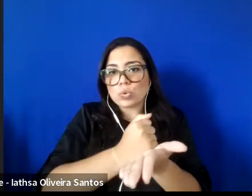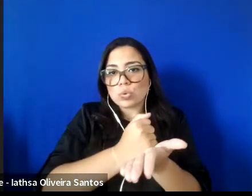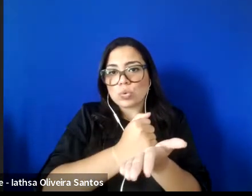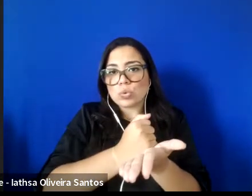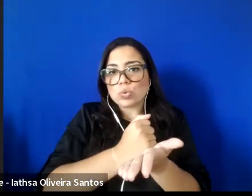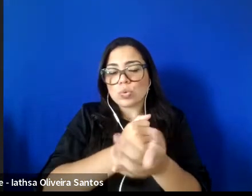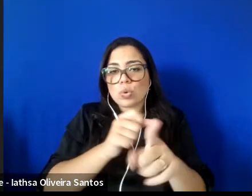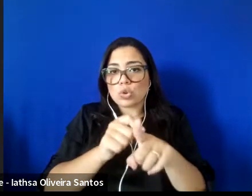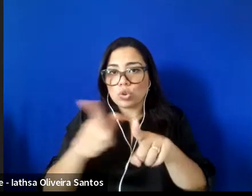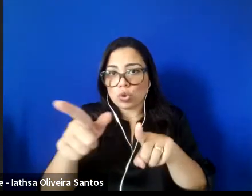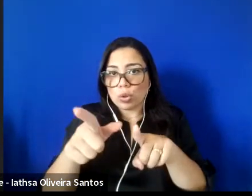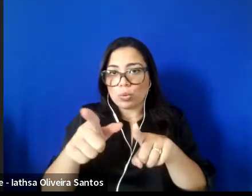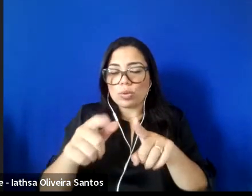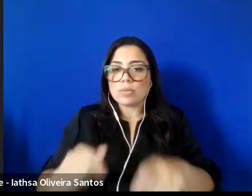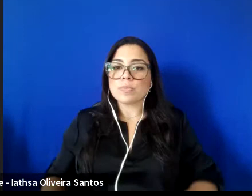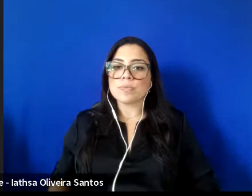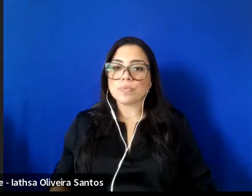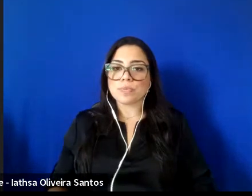de locação.